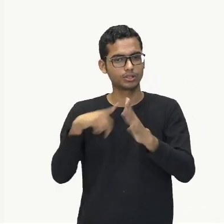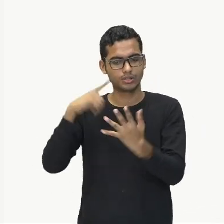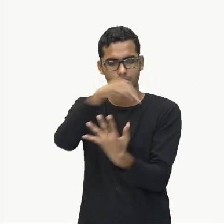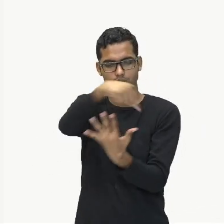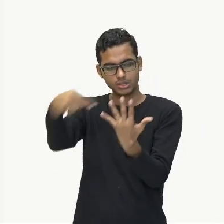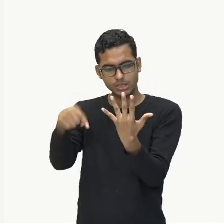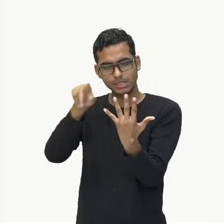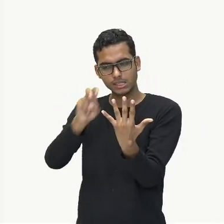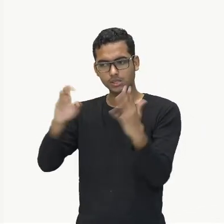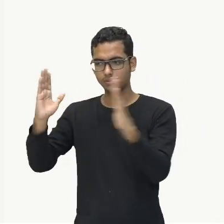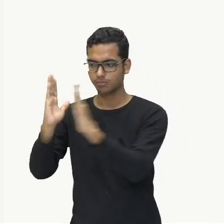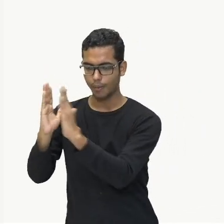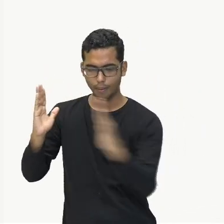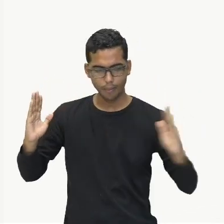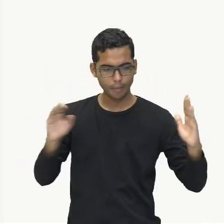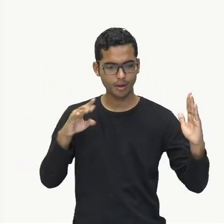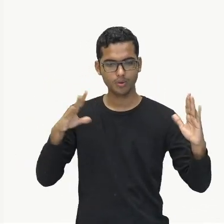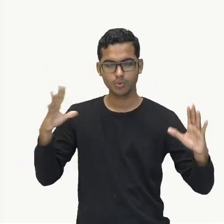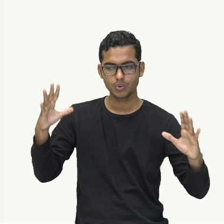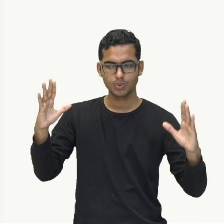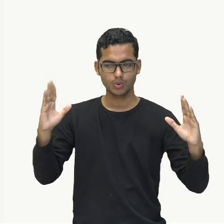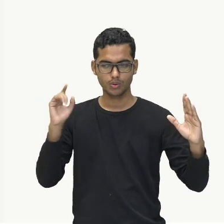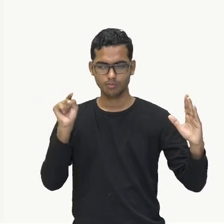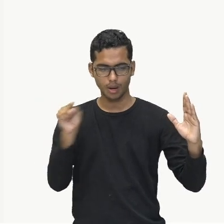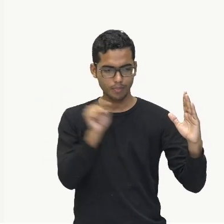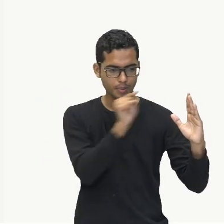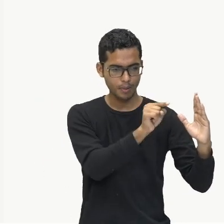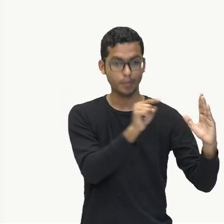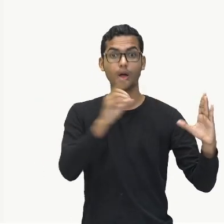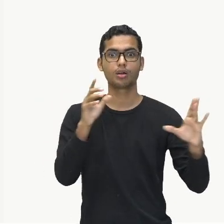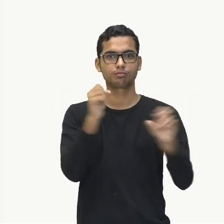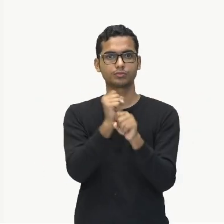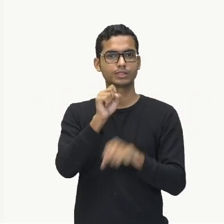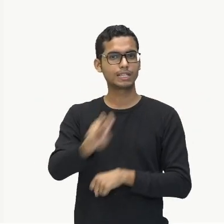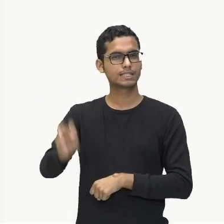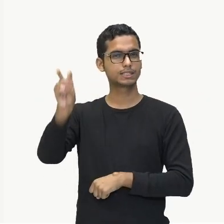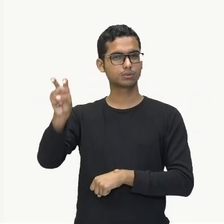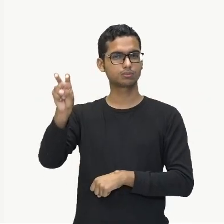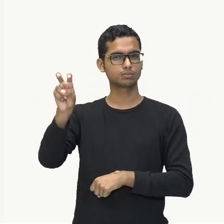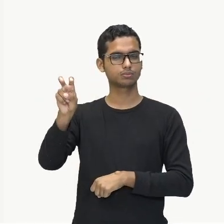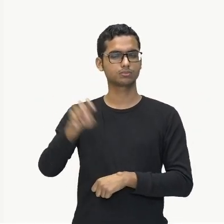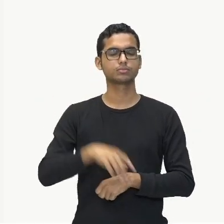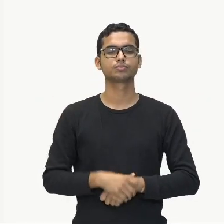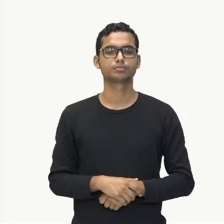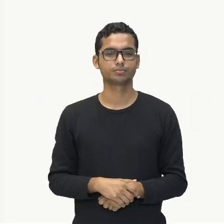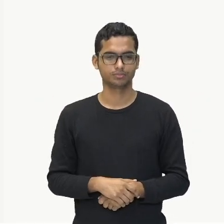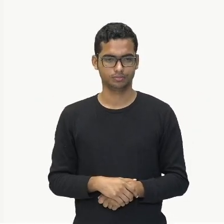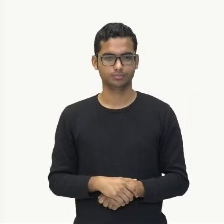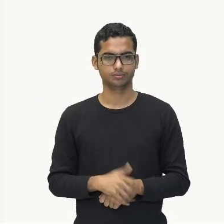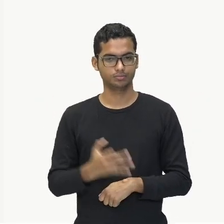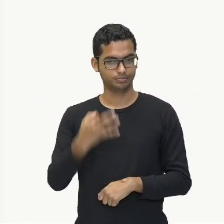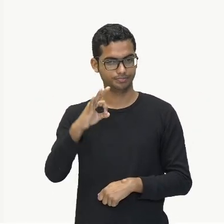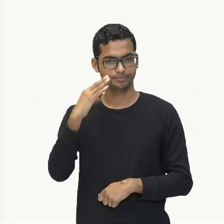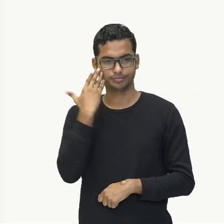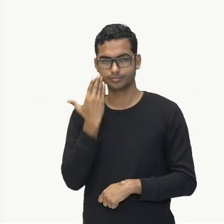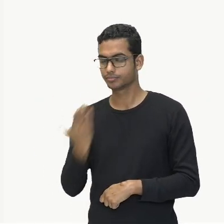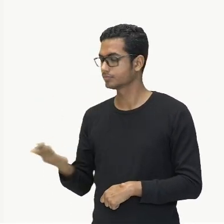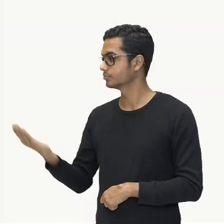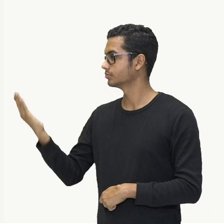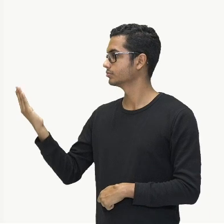sequência numérica aí, em questão, tá? Que é essa sequência aqui. Tudo bem? Essa